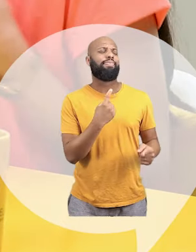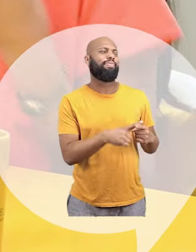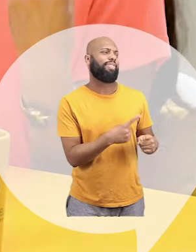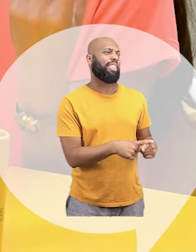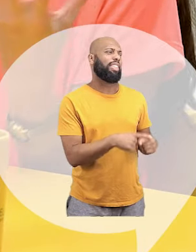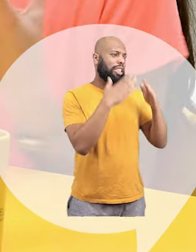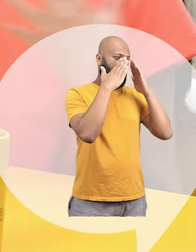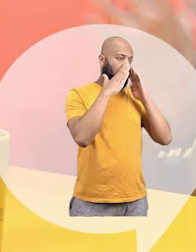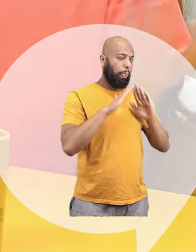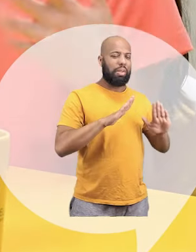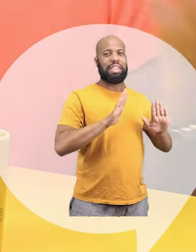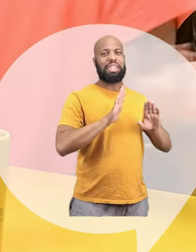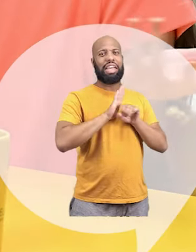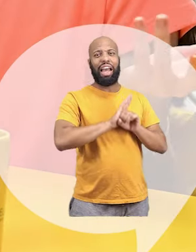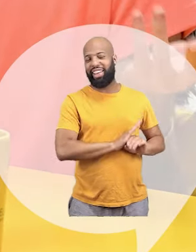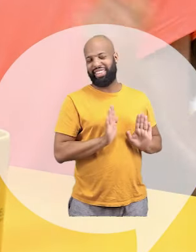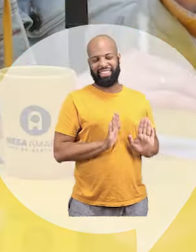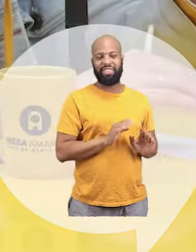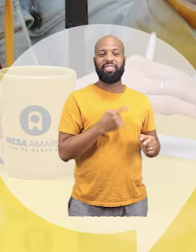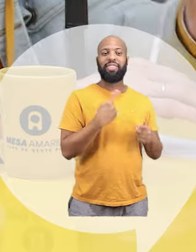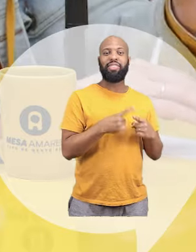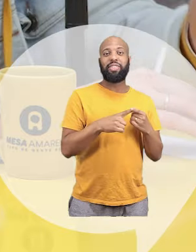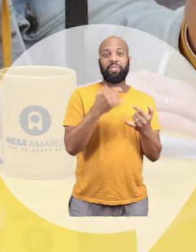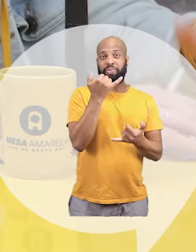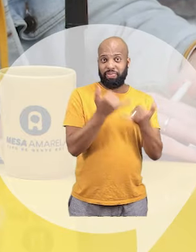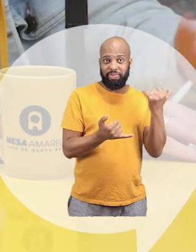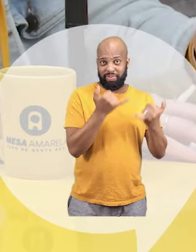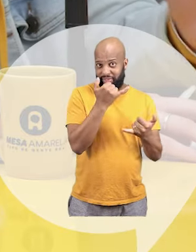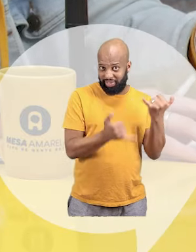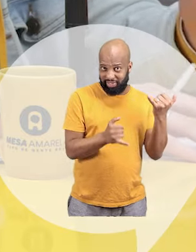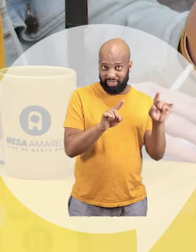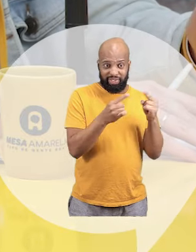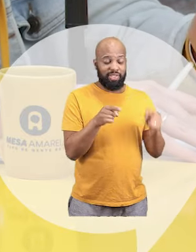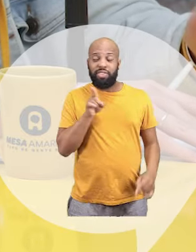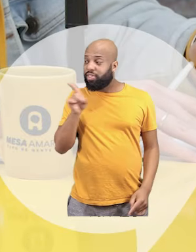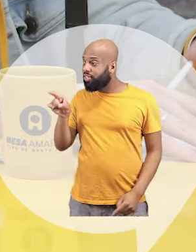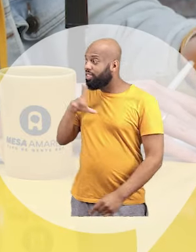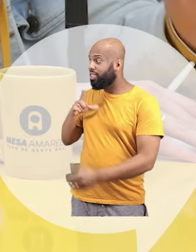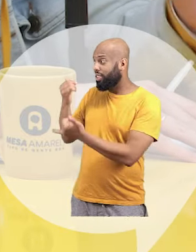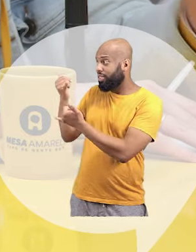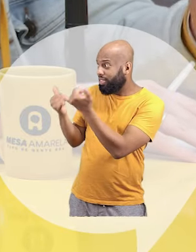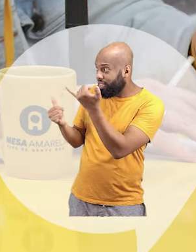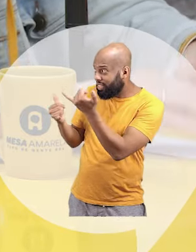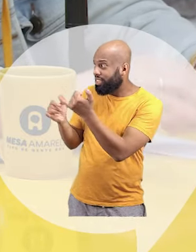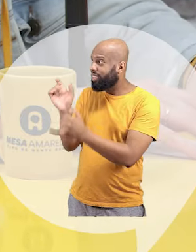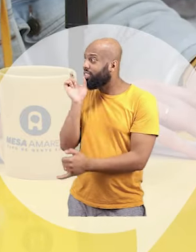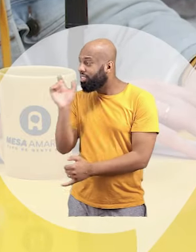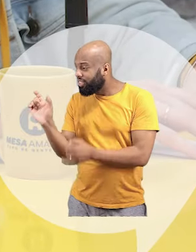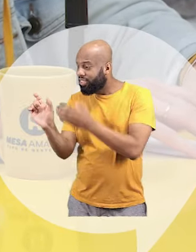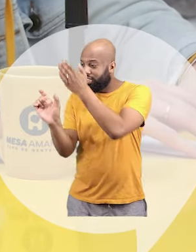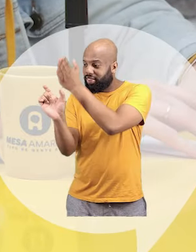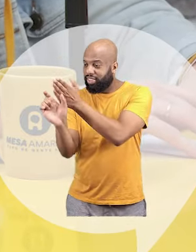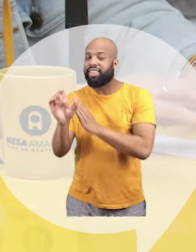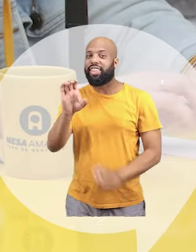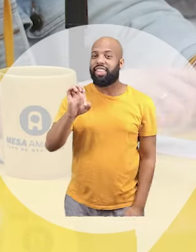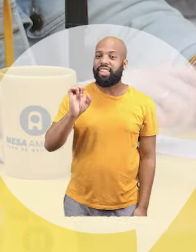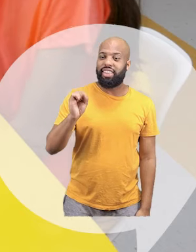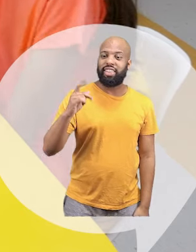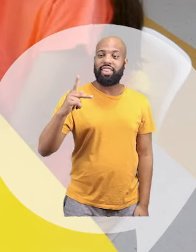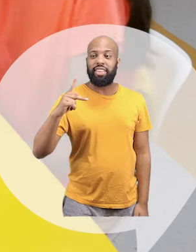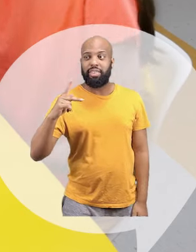as pessoas passarem uma humilhação gratuita a gente vai te dar meia palavra tipo assim você pensa